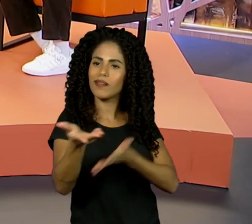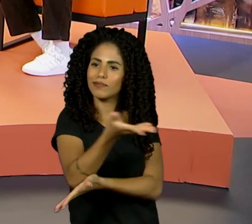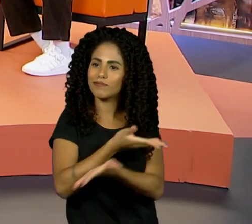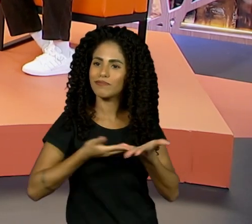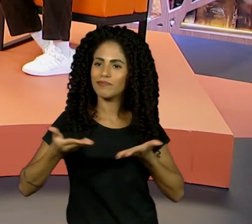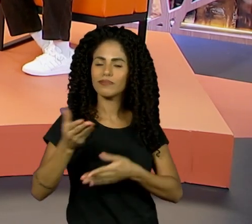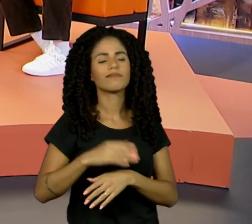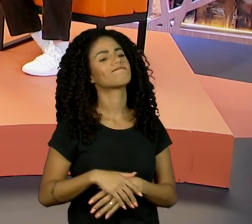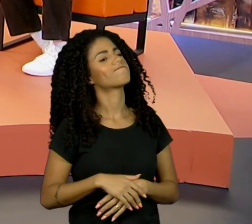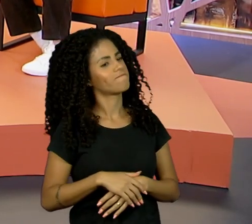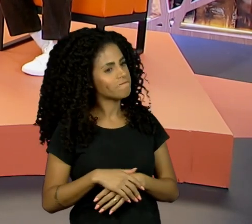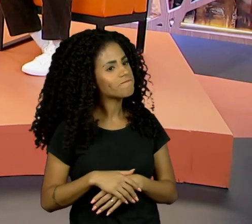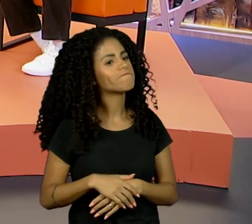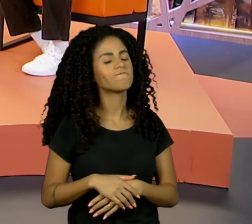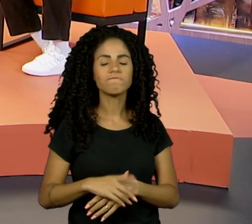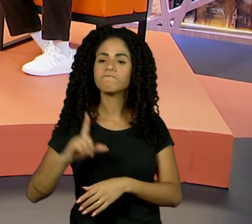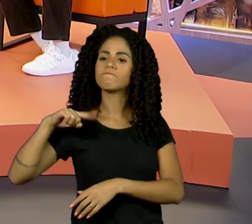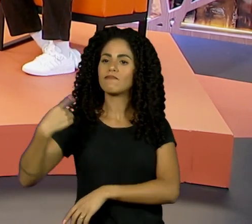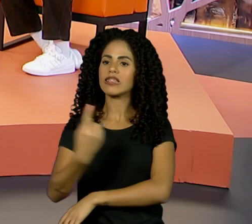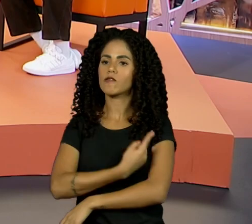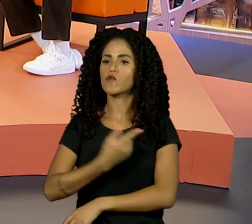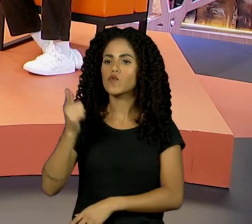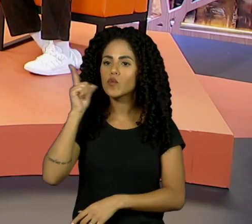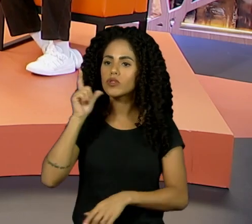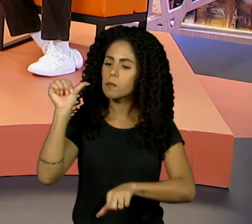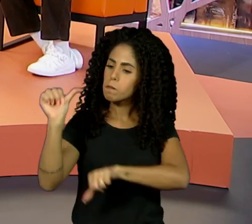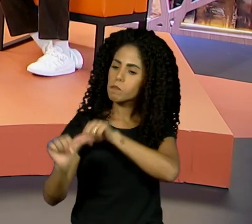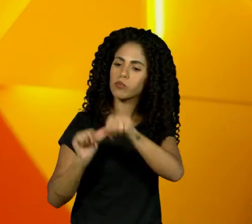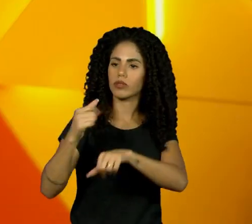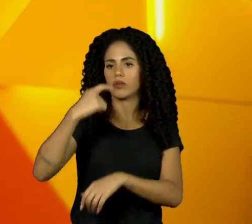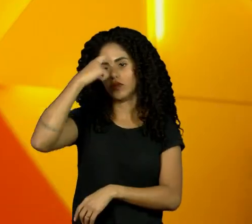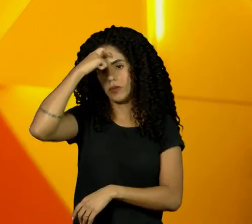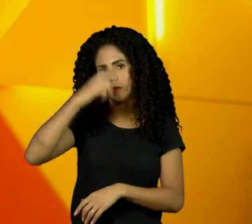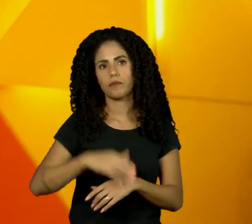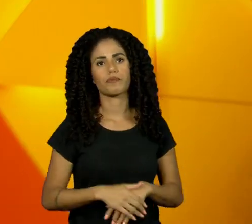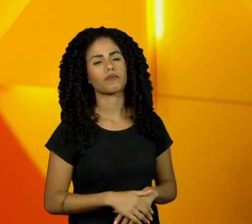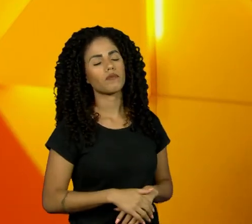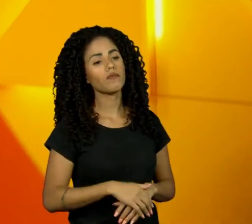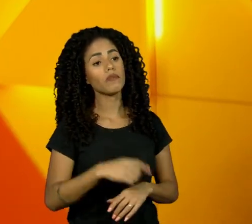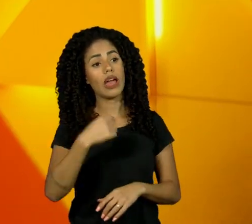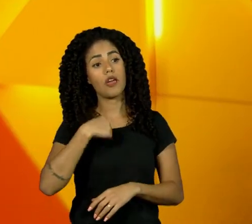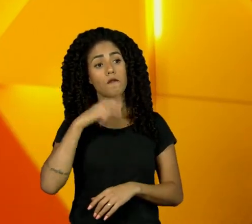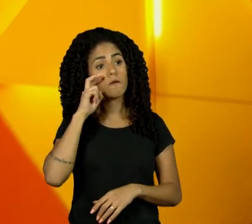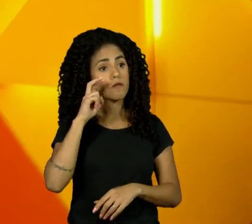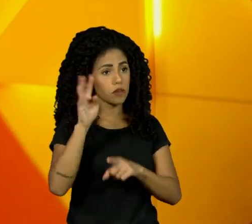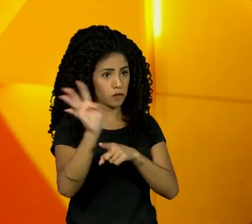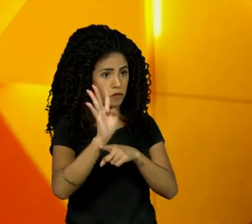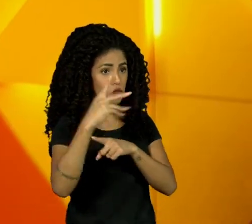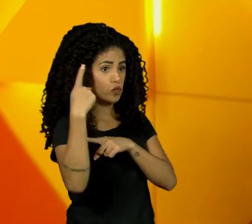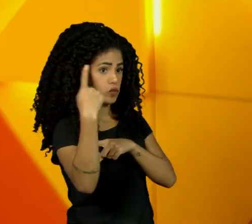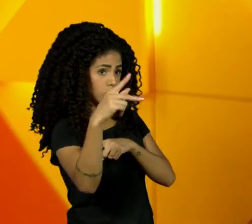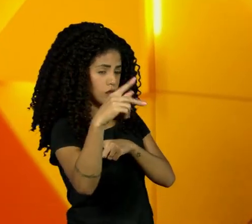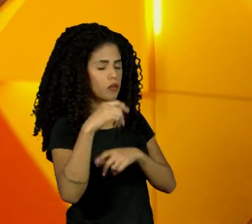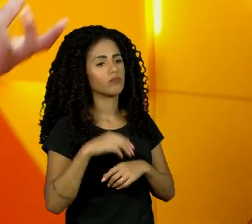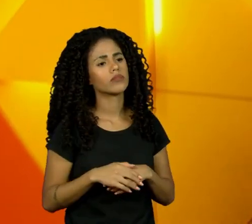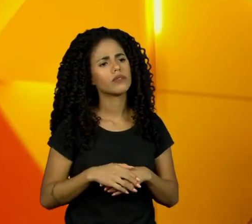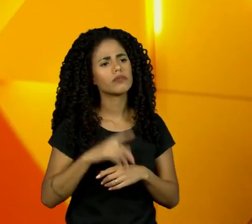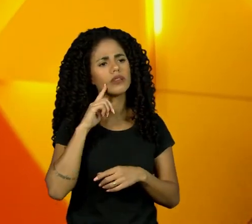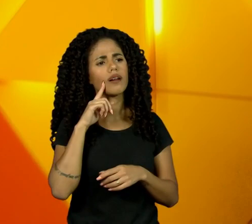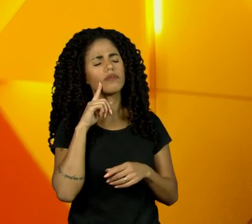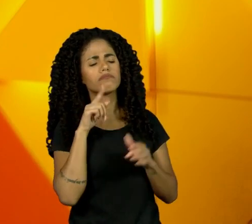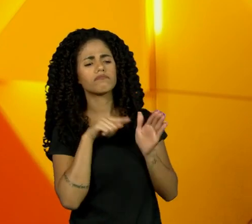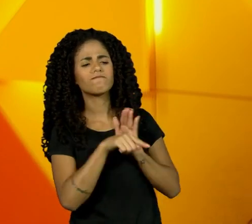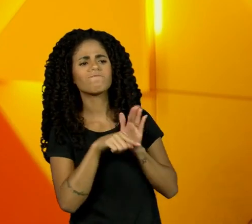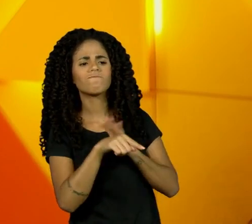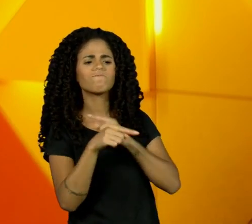né? Sempre, que é né? importante para que a gente de fato consiga mudar esse cenário. Ô, João, eu assisti um vídeo seu recentemente em que você estava ali questionando aí